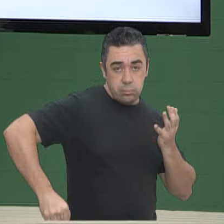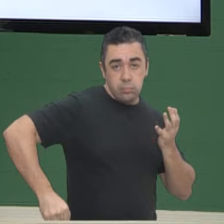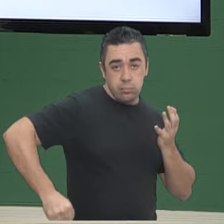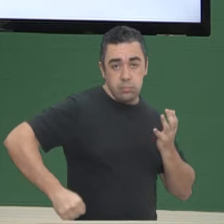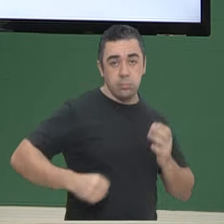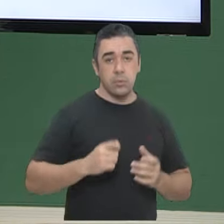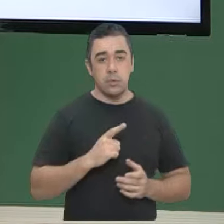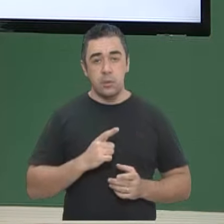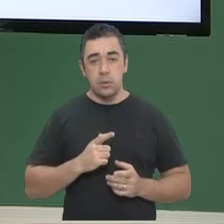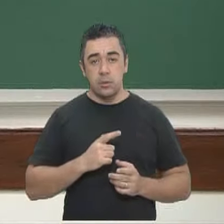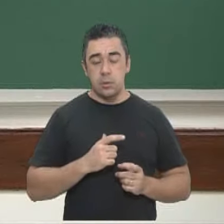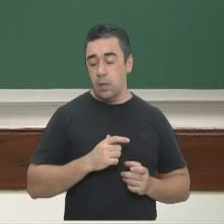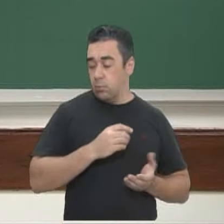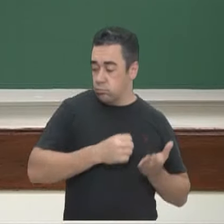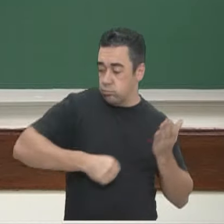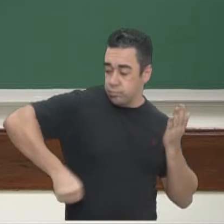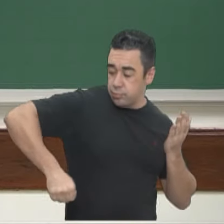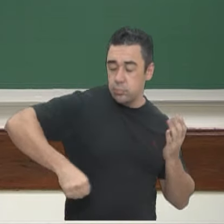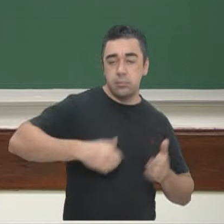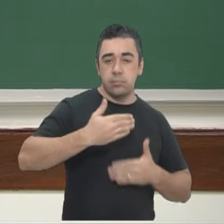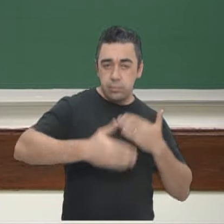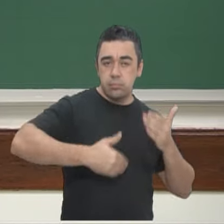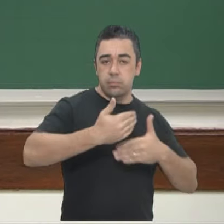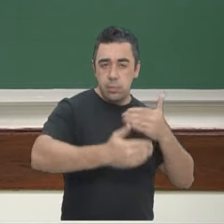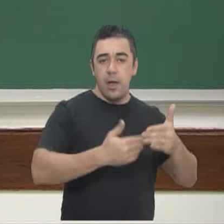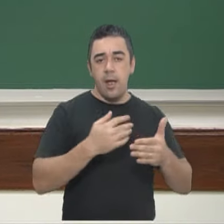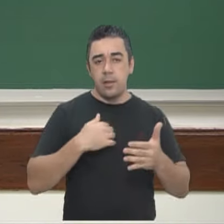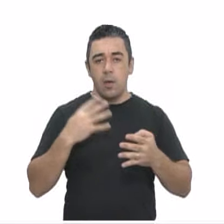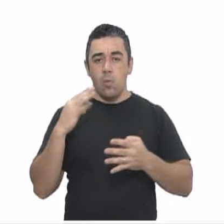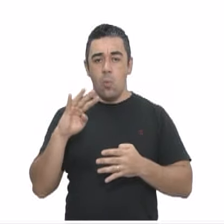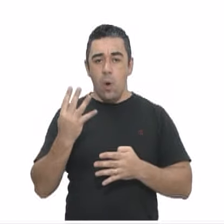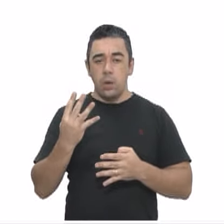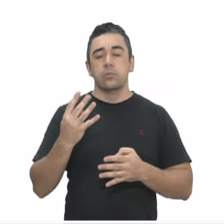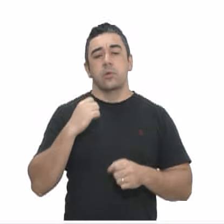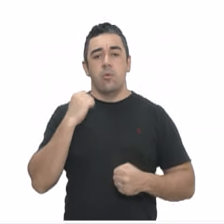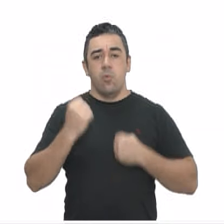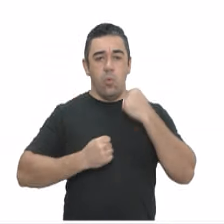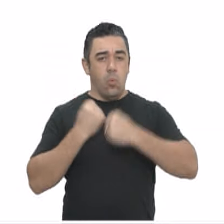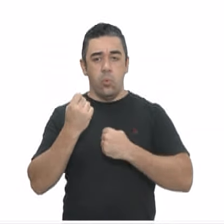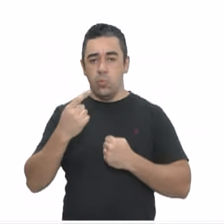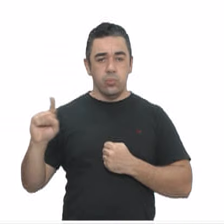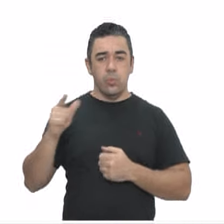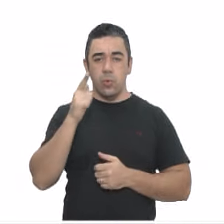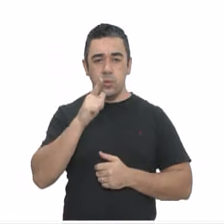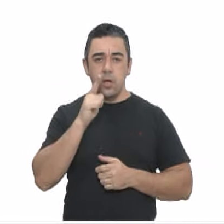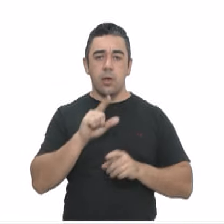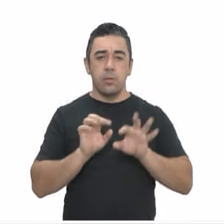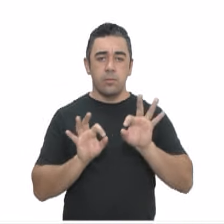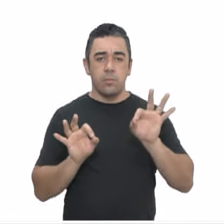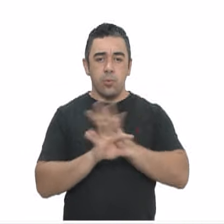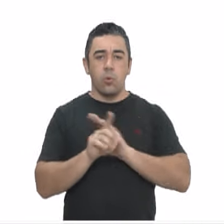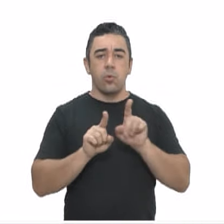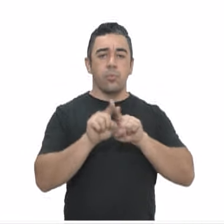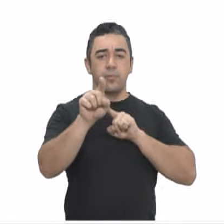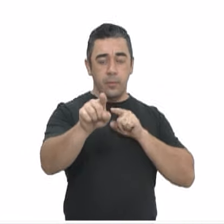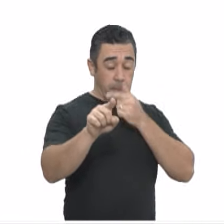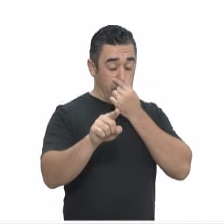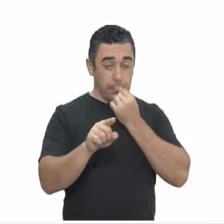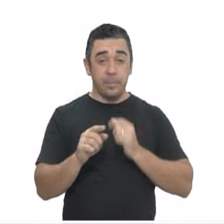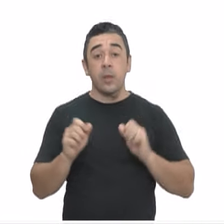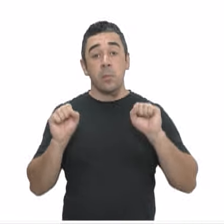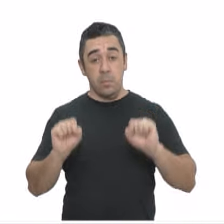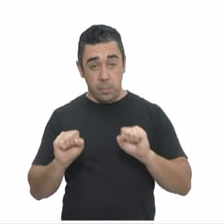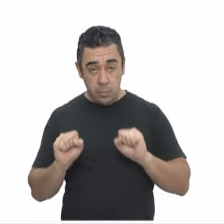o bastão para o segundo para o terceiro, até que o quarto e último corredor complete aquele percurso. Esse percurso pode